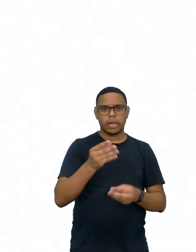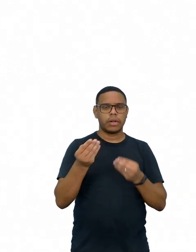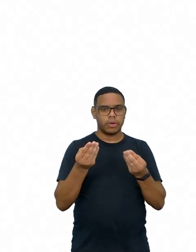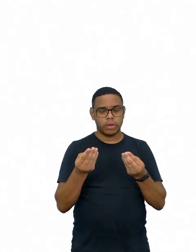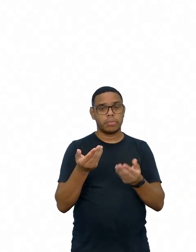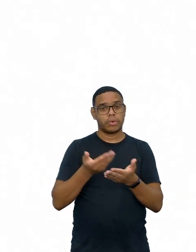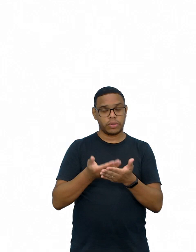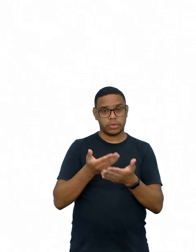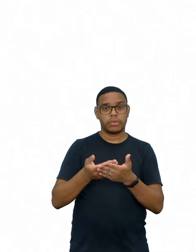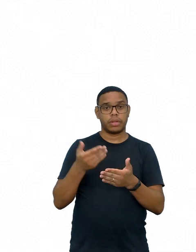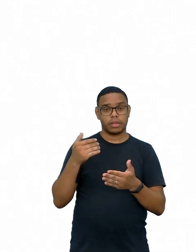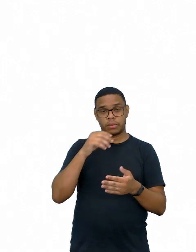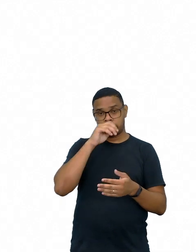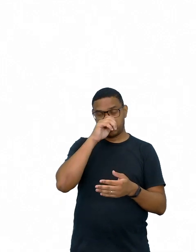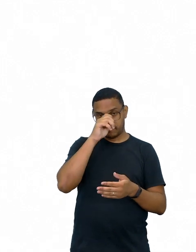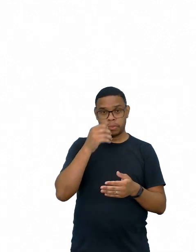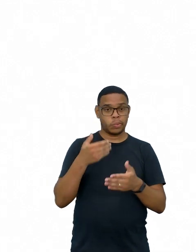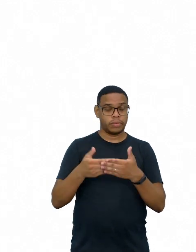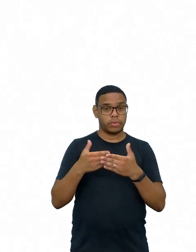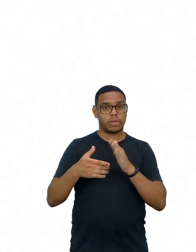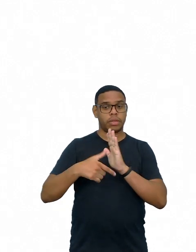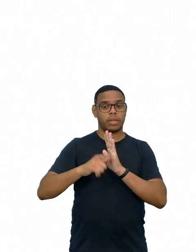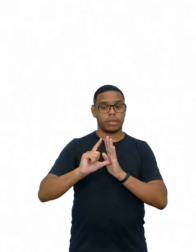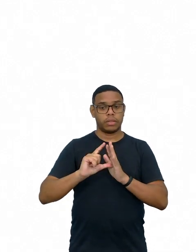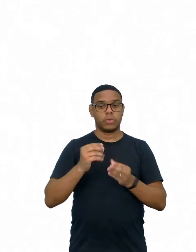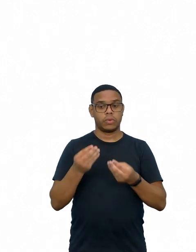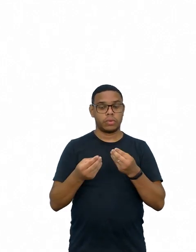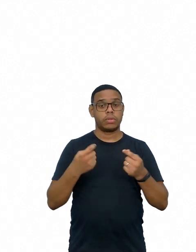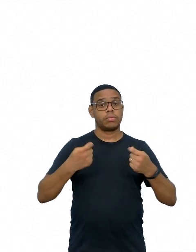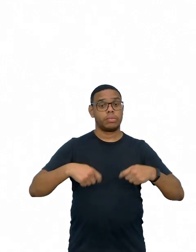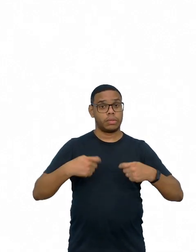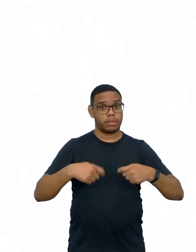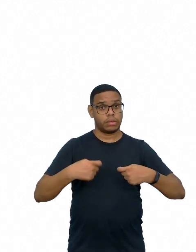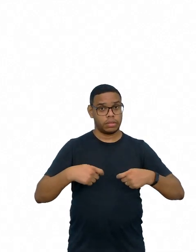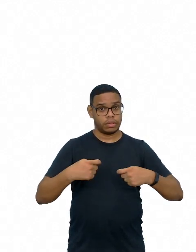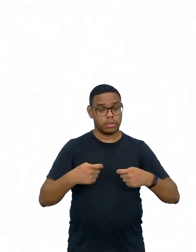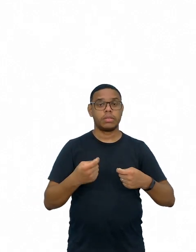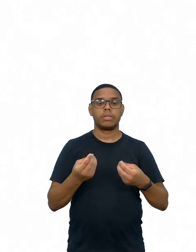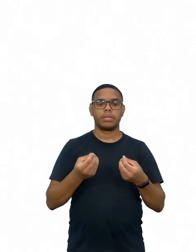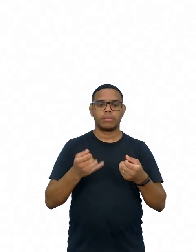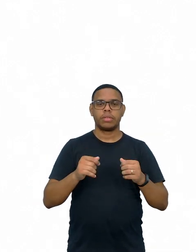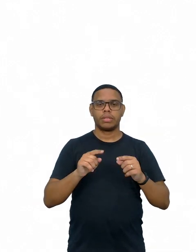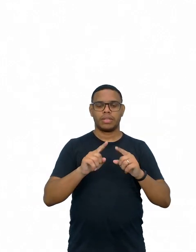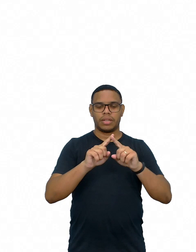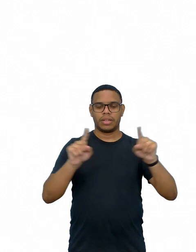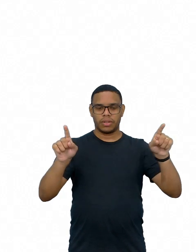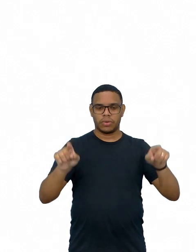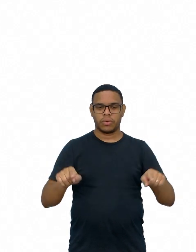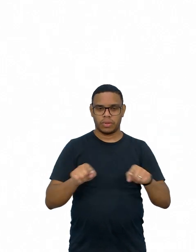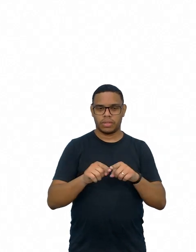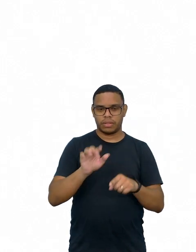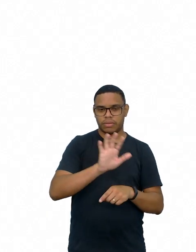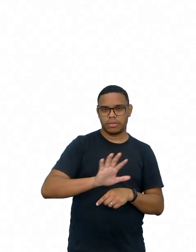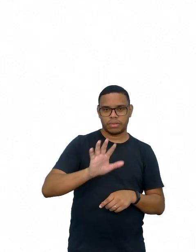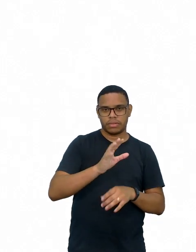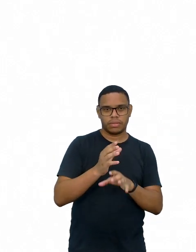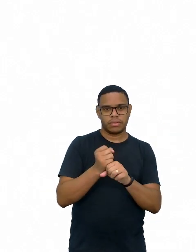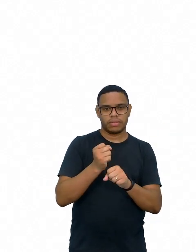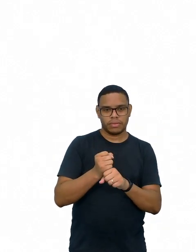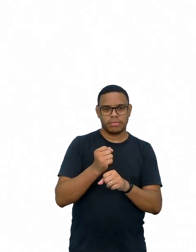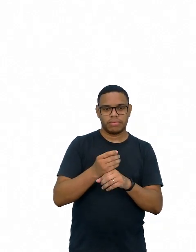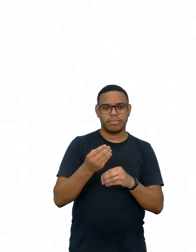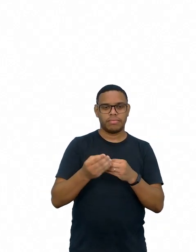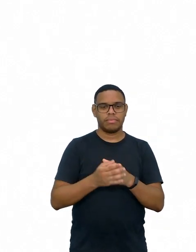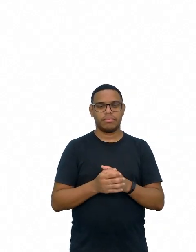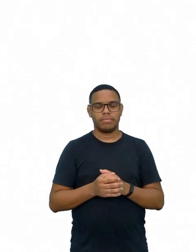né? Base vezes altura dividido por 2, vai precisar falar de área do quadrado como L ao quadrado,